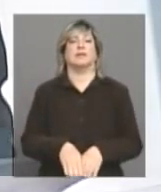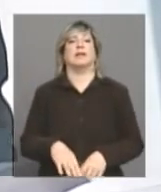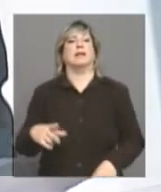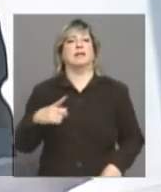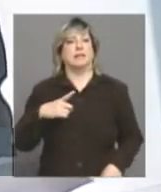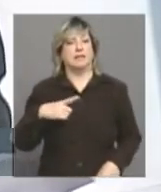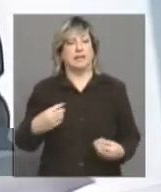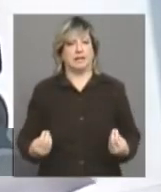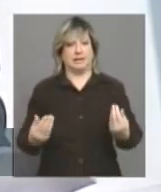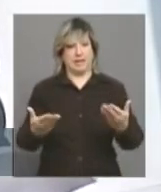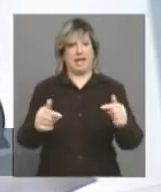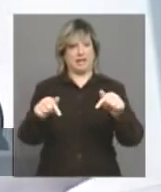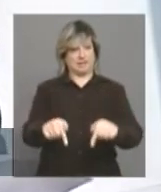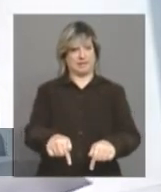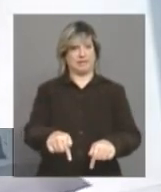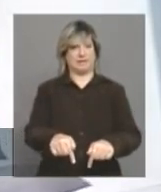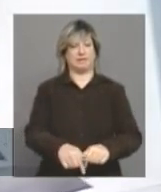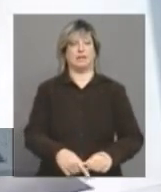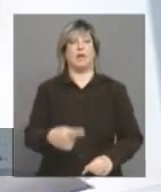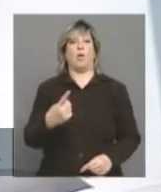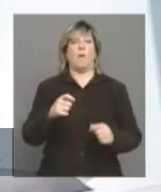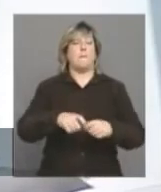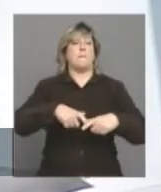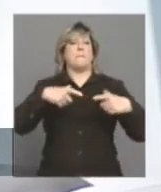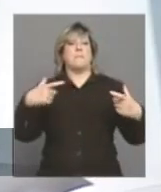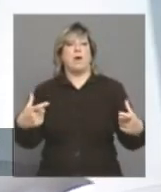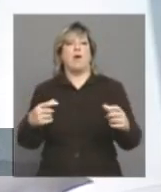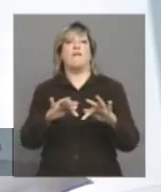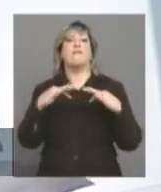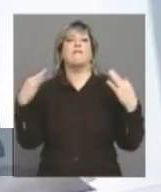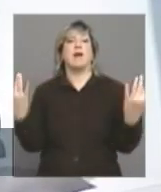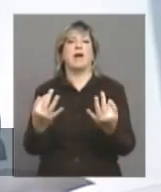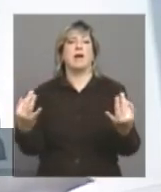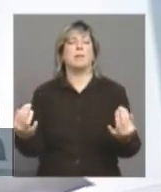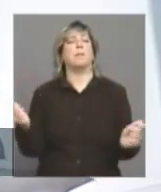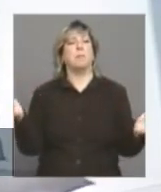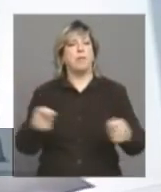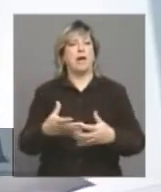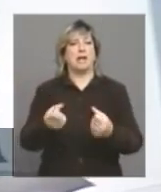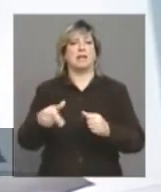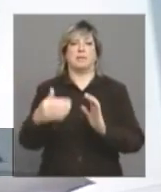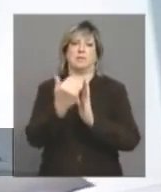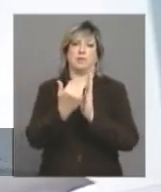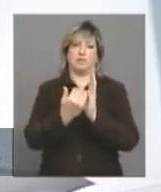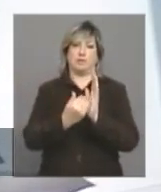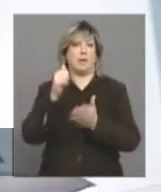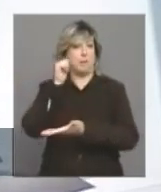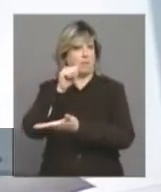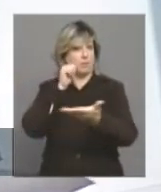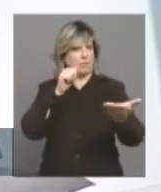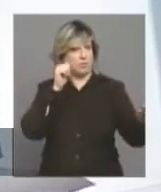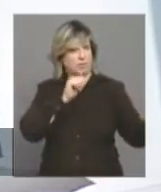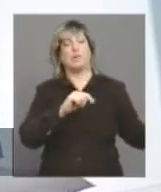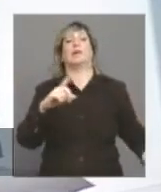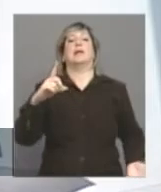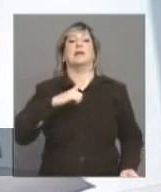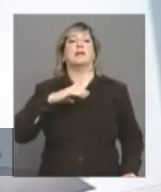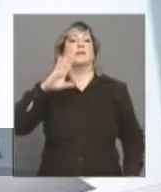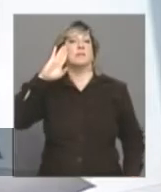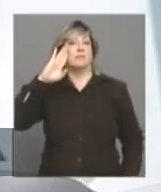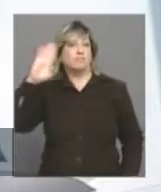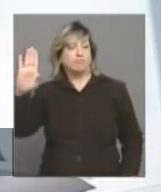propiciando assim que o maior número de famílias seja beneficiado pelo programa. As mulheres são foco